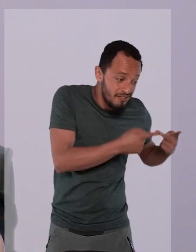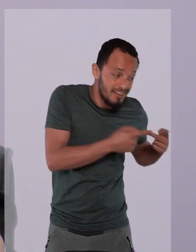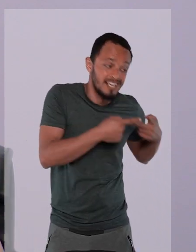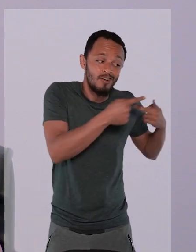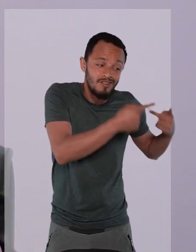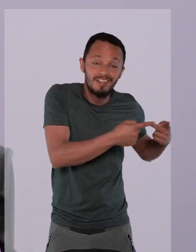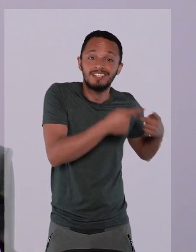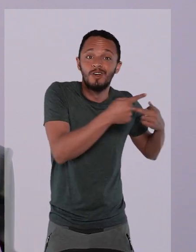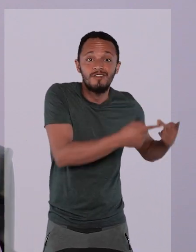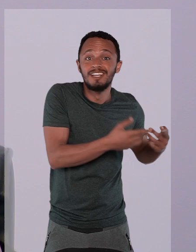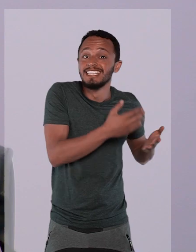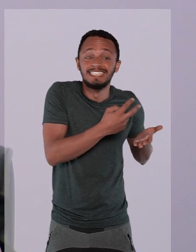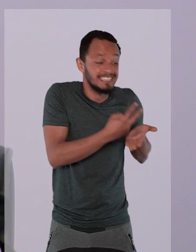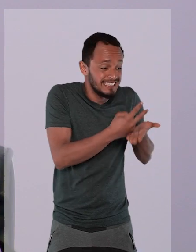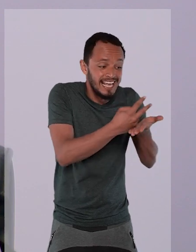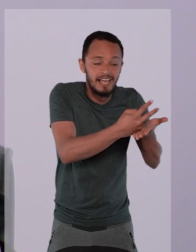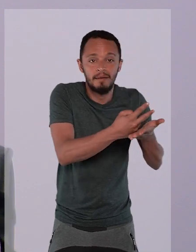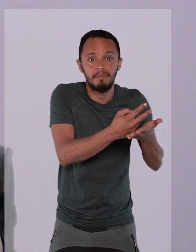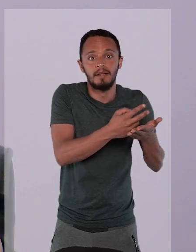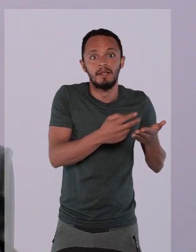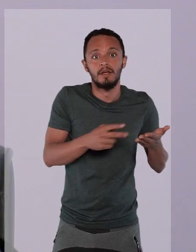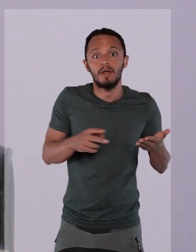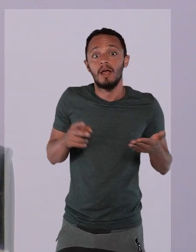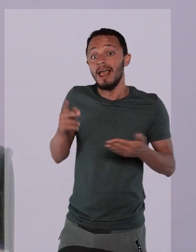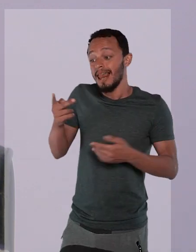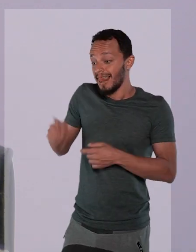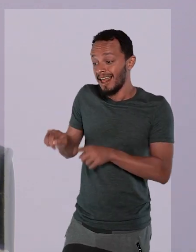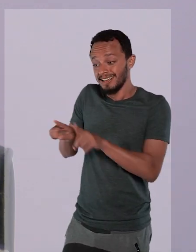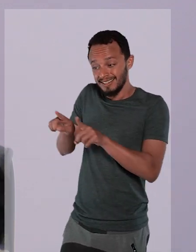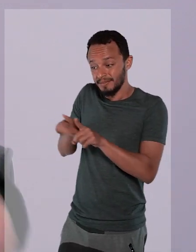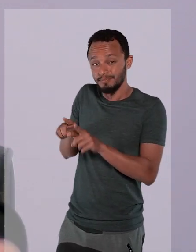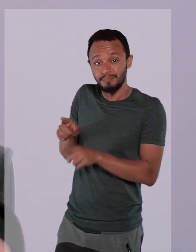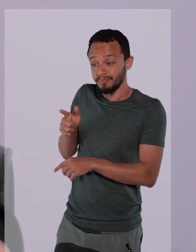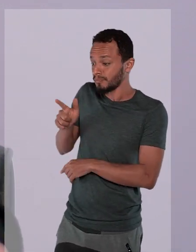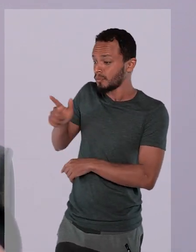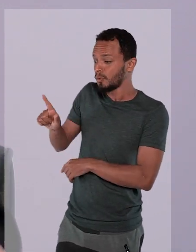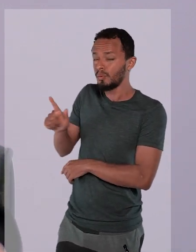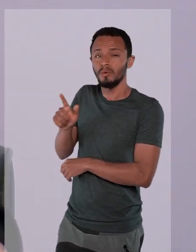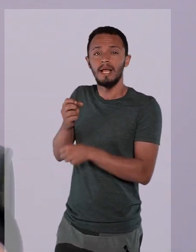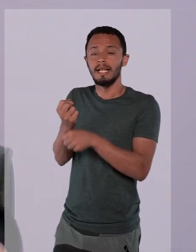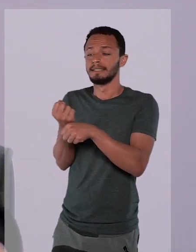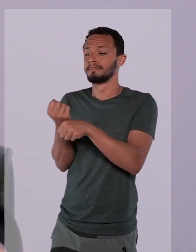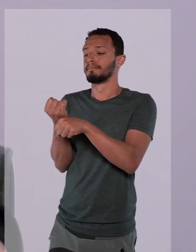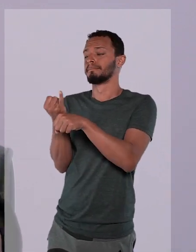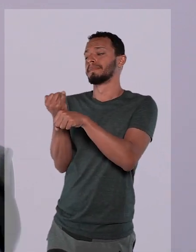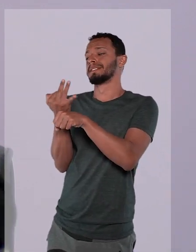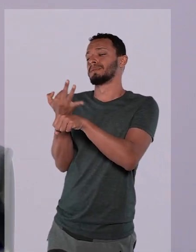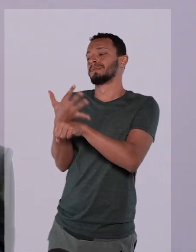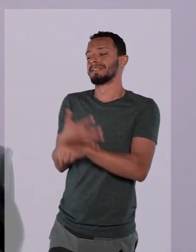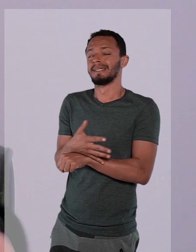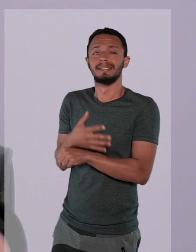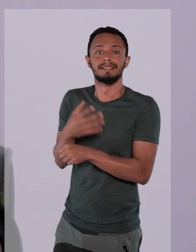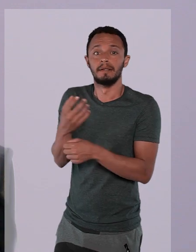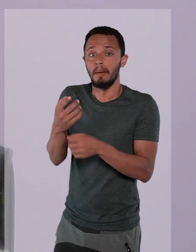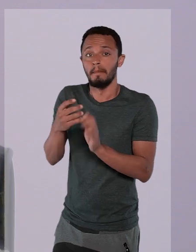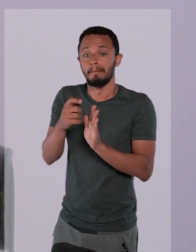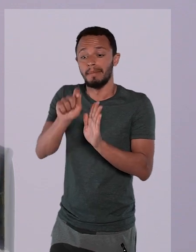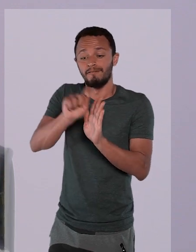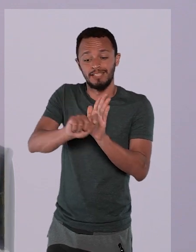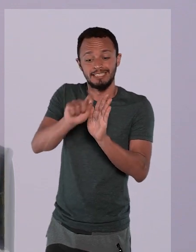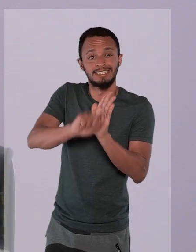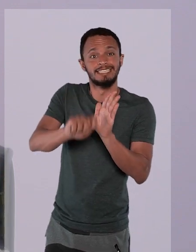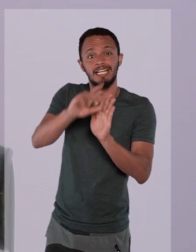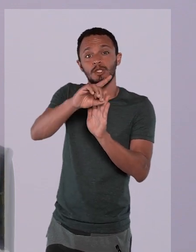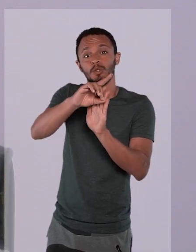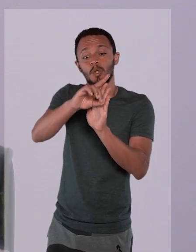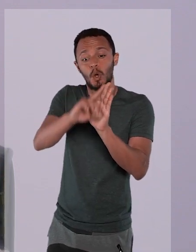Saúde até 11 horas da noite. Eu me lembro que eu, convalescente, a gente naquelas reuniões assim para fazer documentos. Finalmente